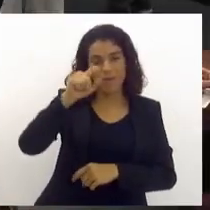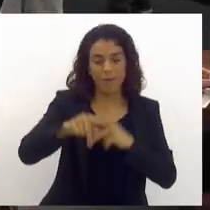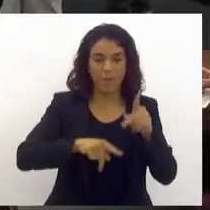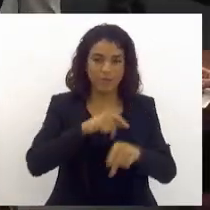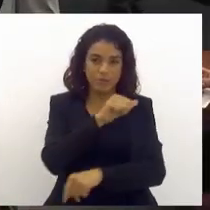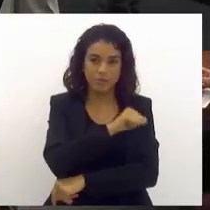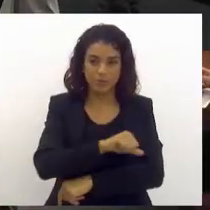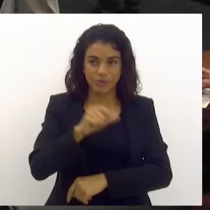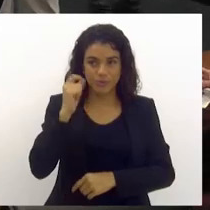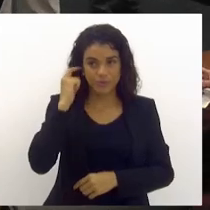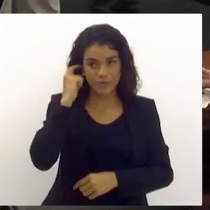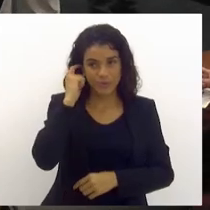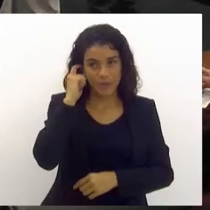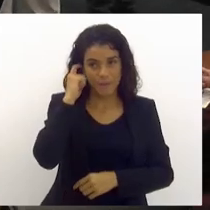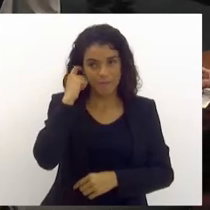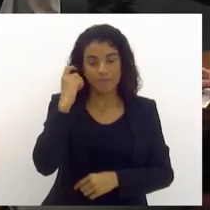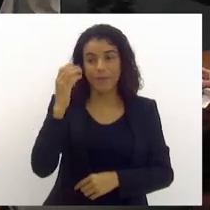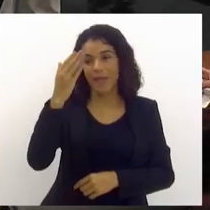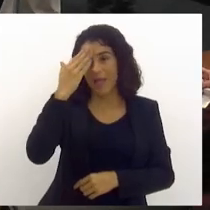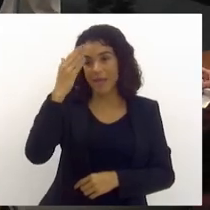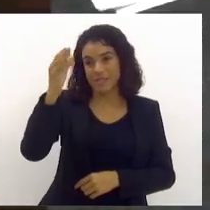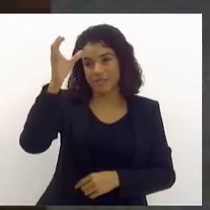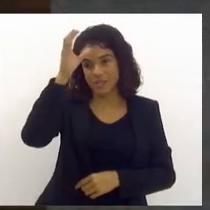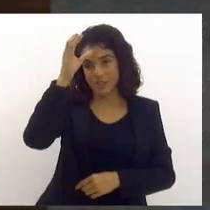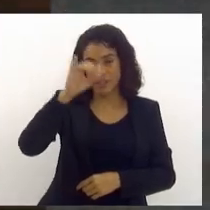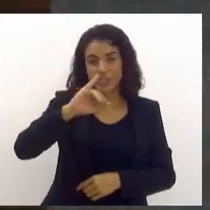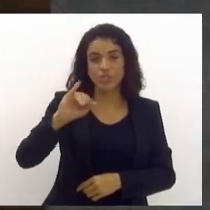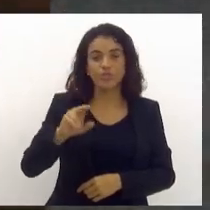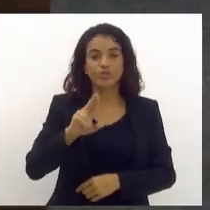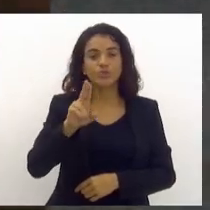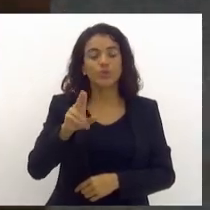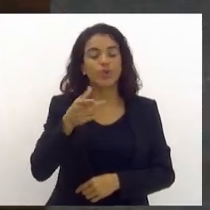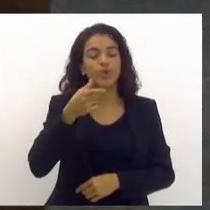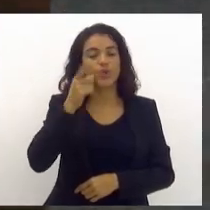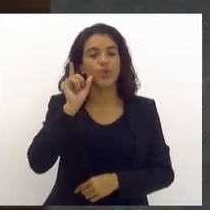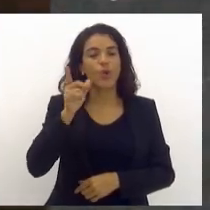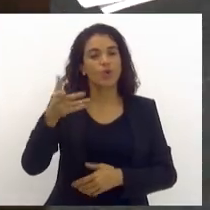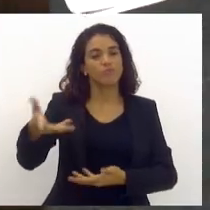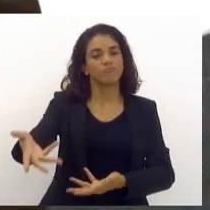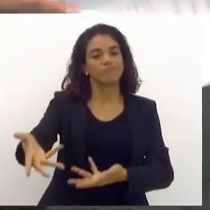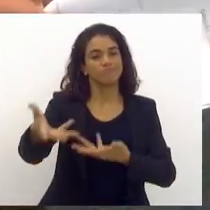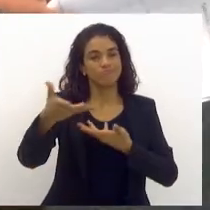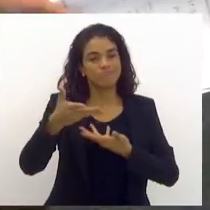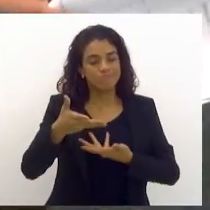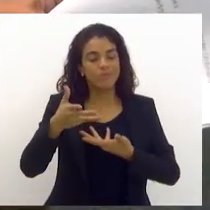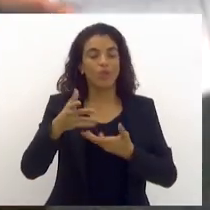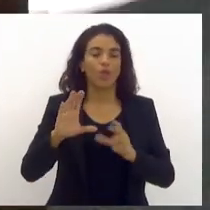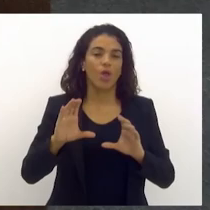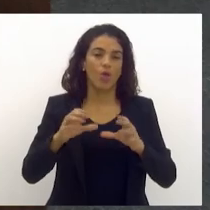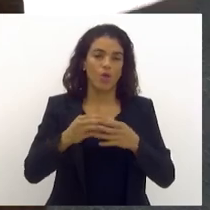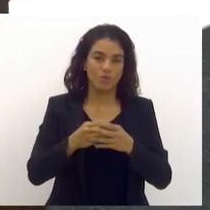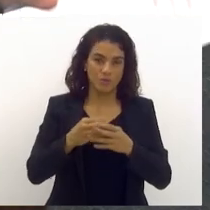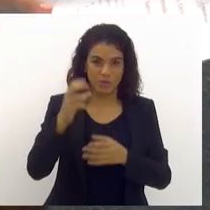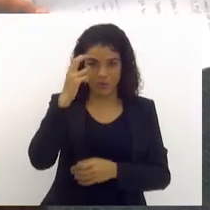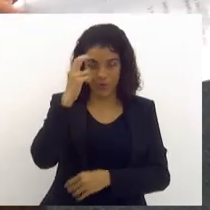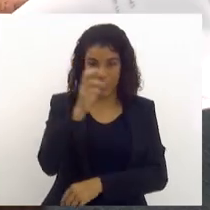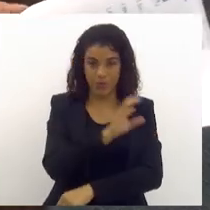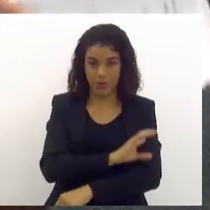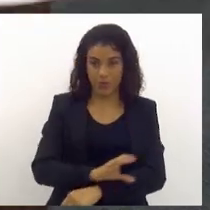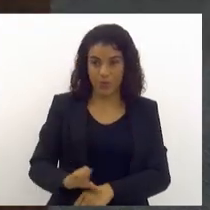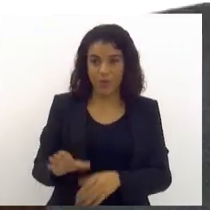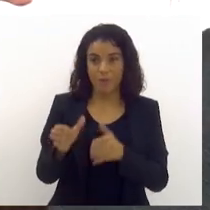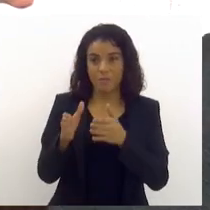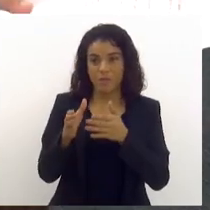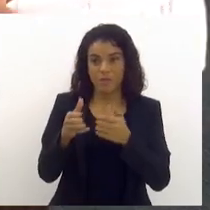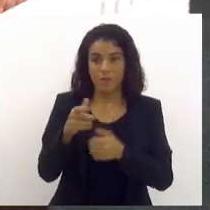pelas palavras. E agradecer a tia Ju, que nos recebeu ontem a Comissão de Cultura, a pedido do presidente,